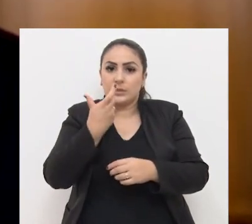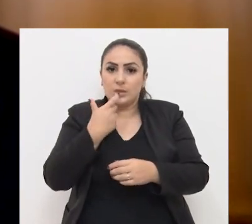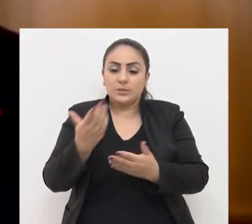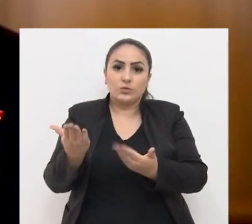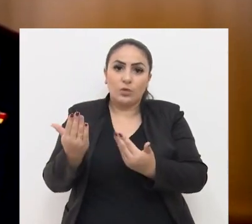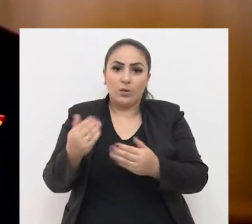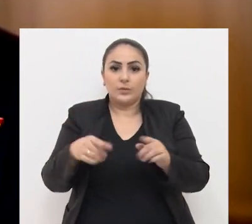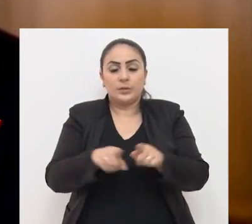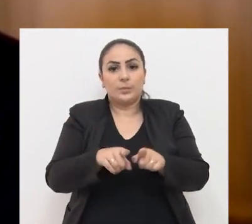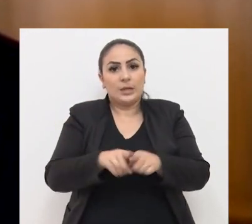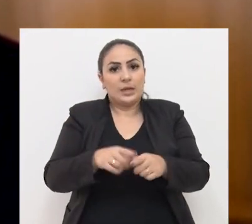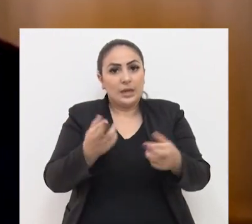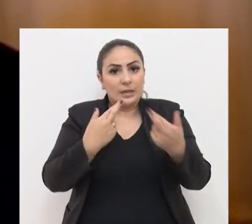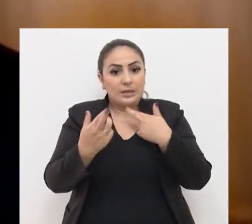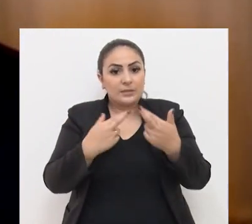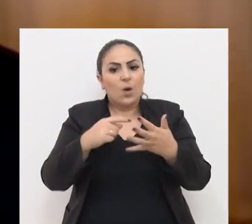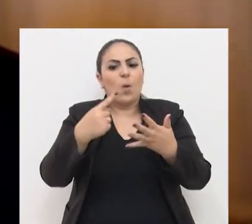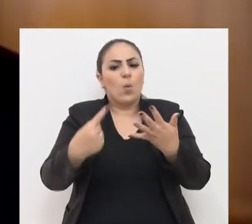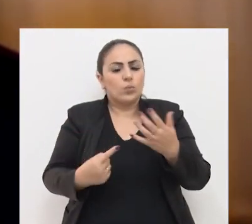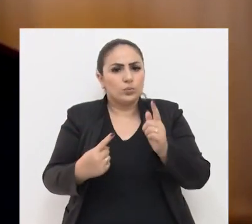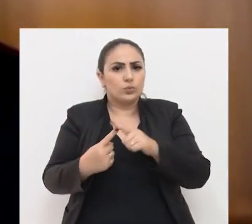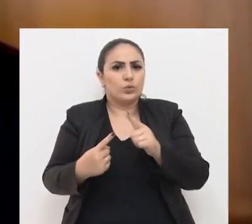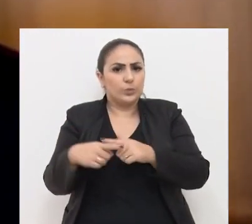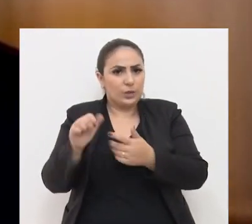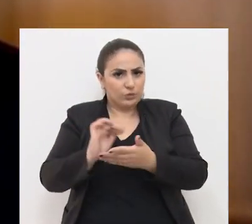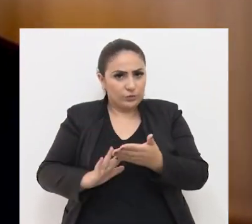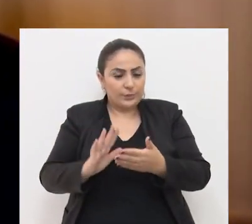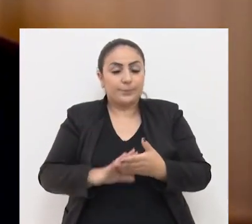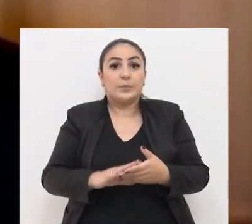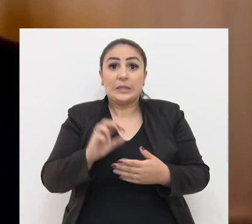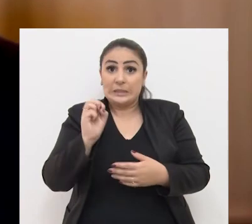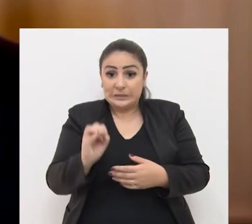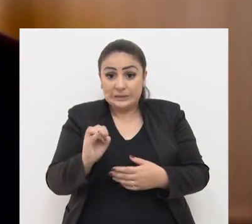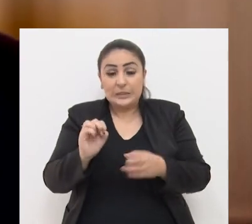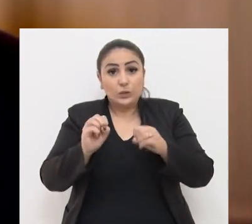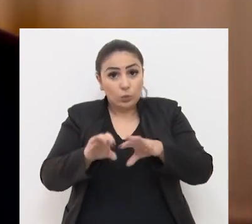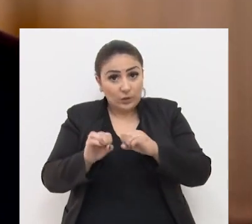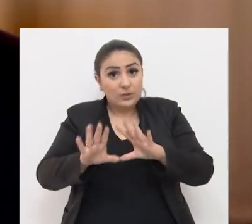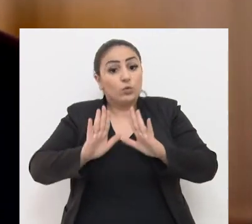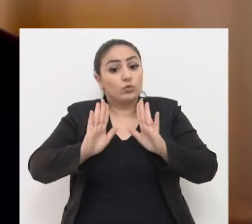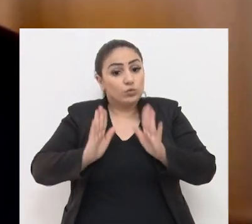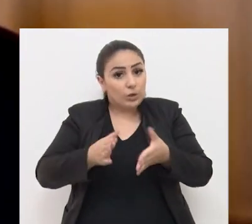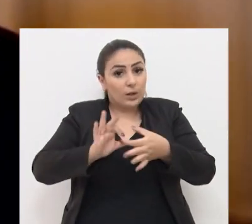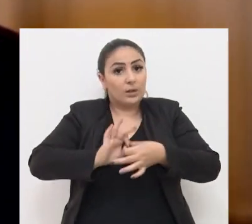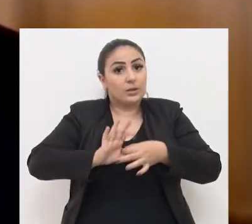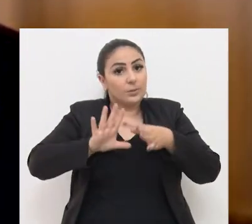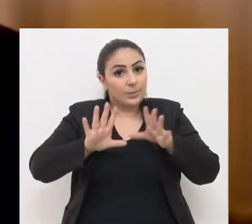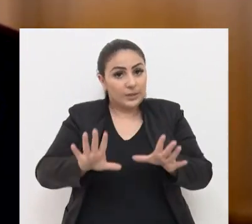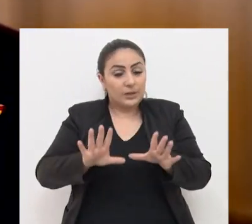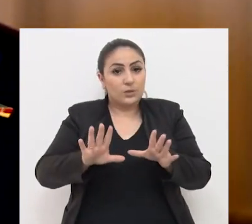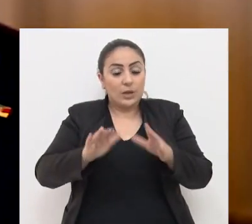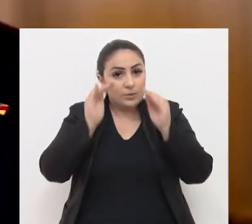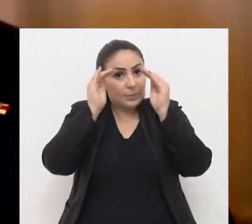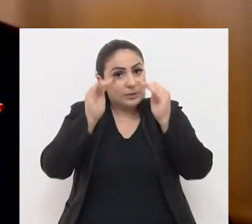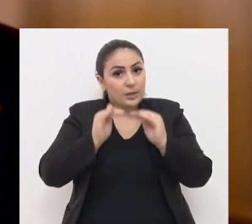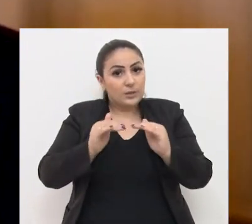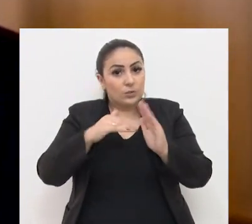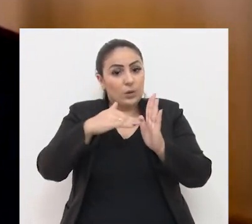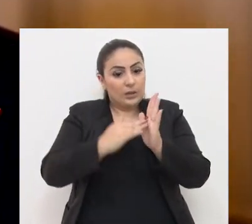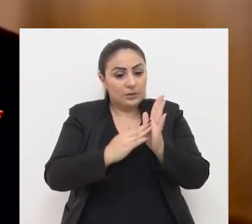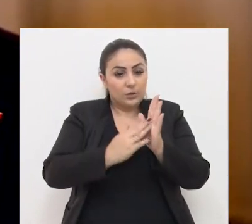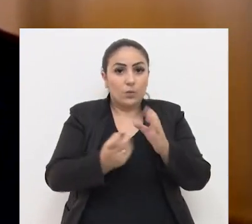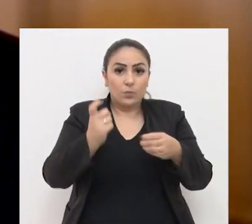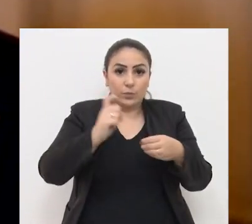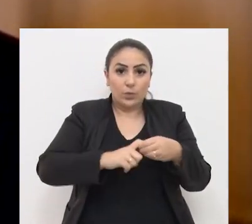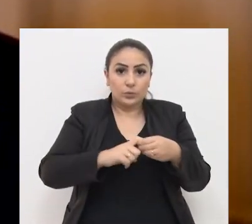jovens em relação a outros tipos de atividades. Então, onde a educação já estiver retornando, cumprindo o calendário de